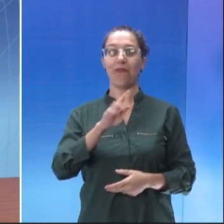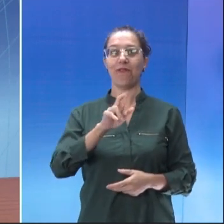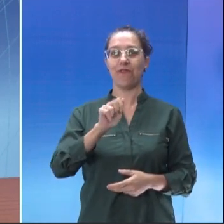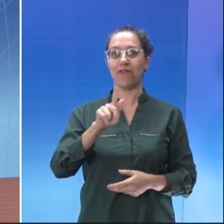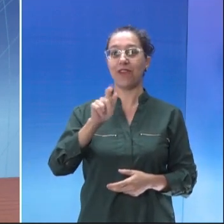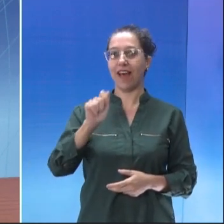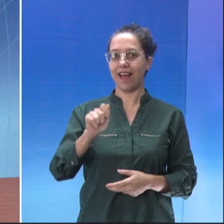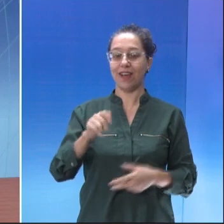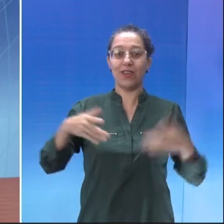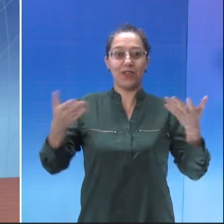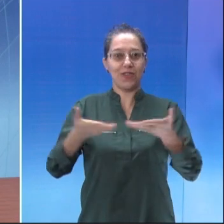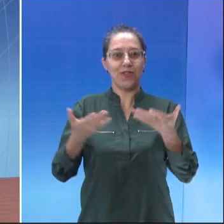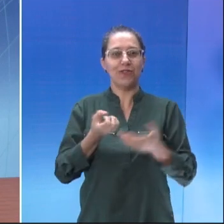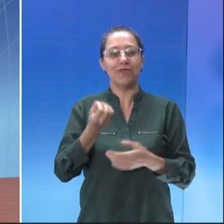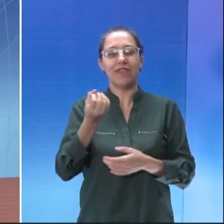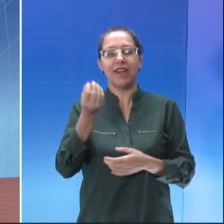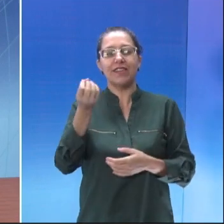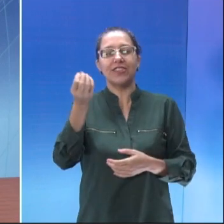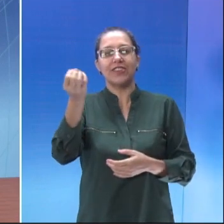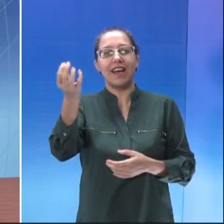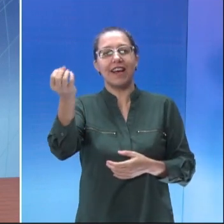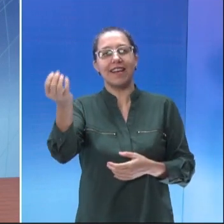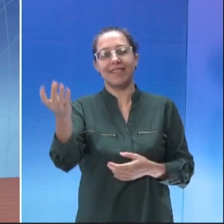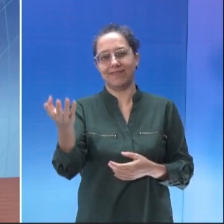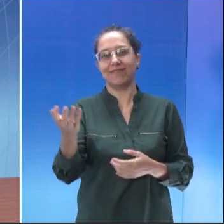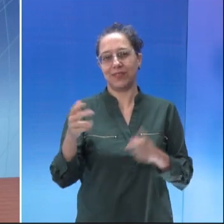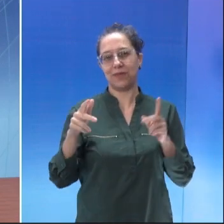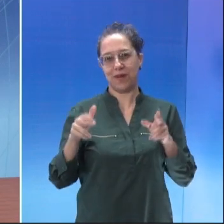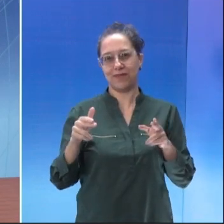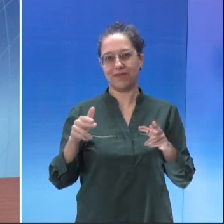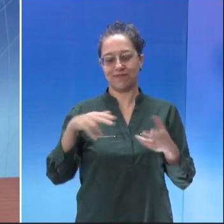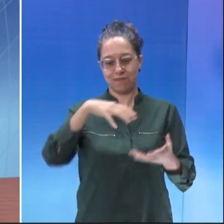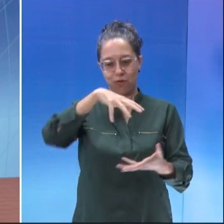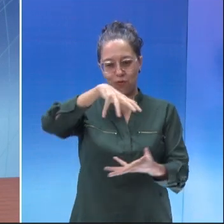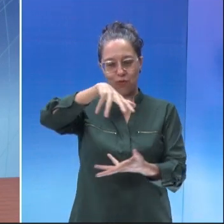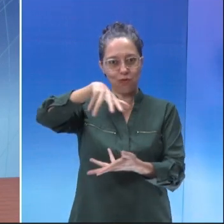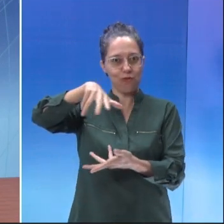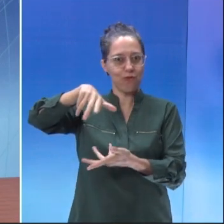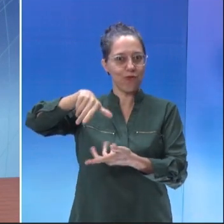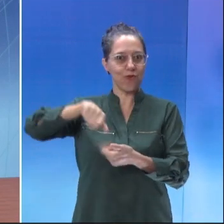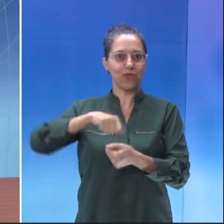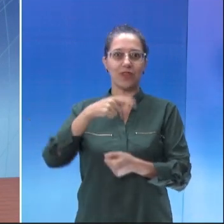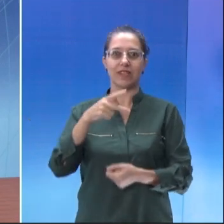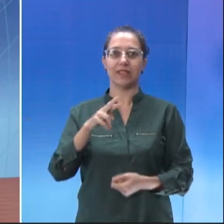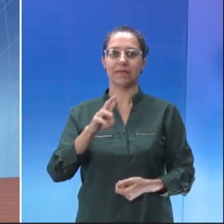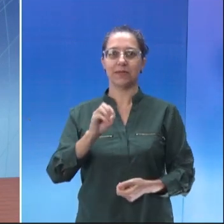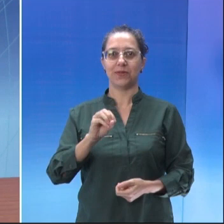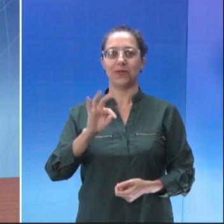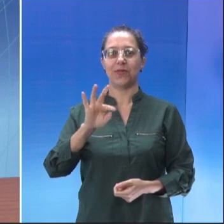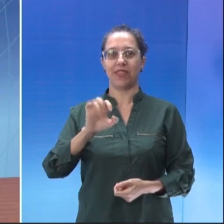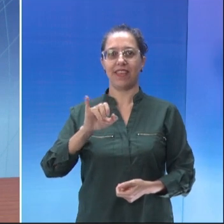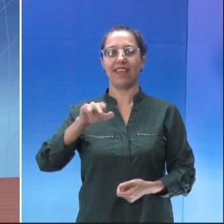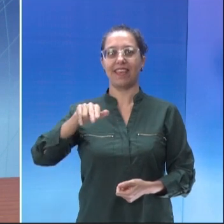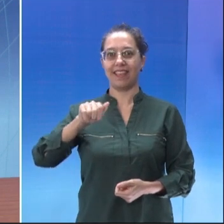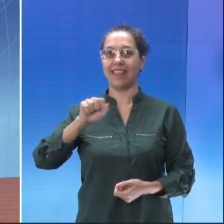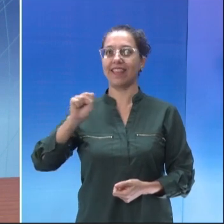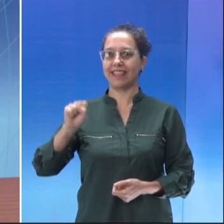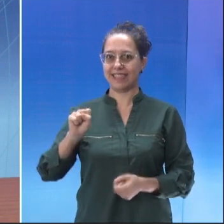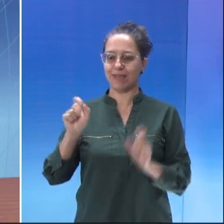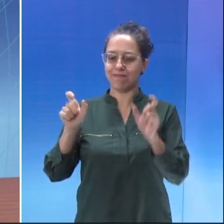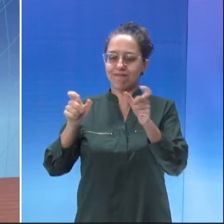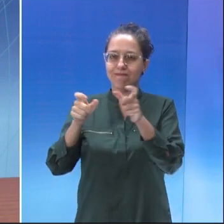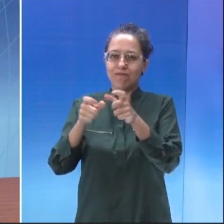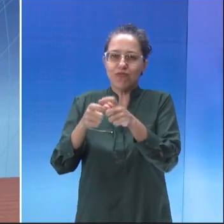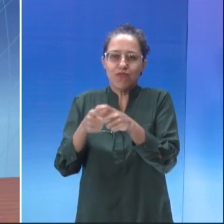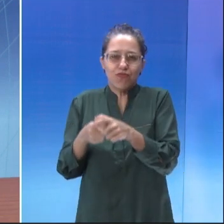vamos viajar na biologia. Vamos viajar no mundo das proteínas. Essa biomolécula, que é